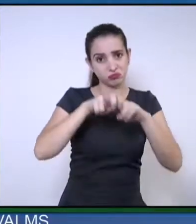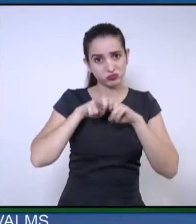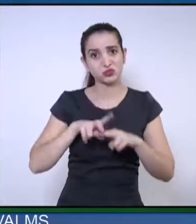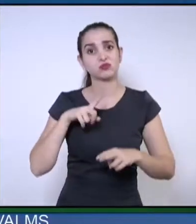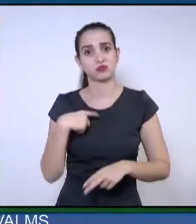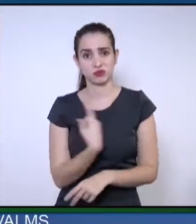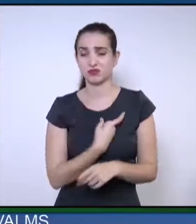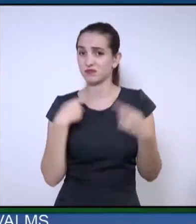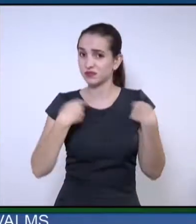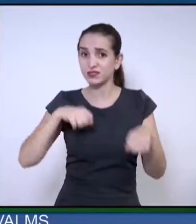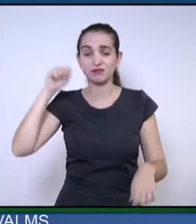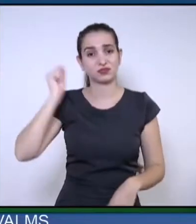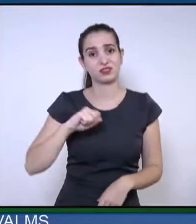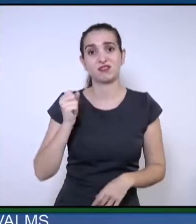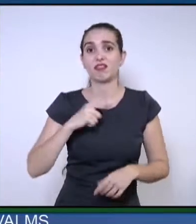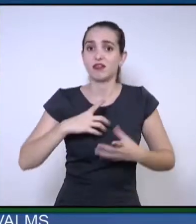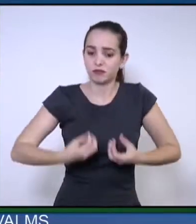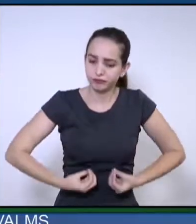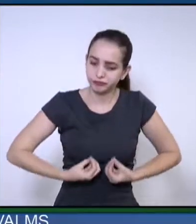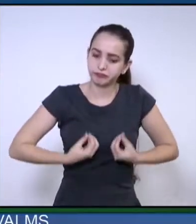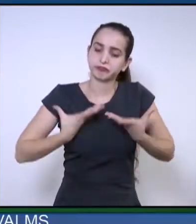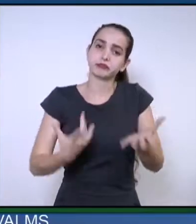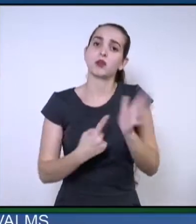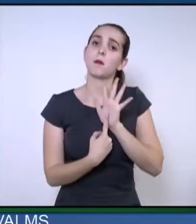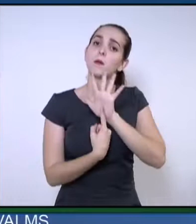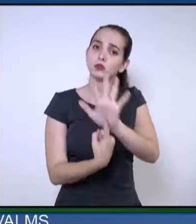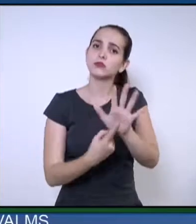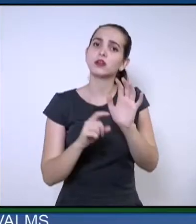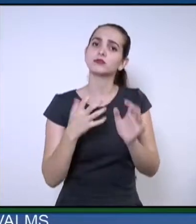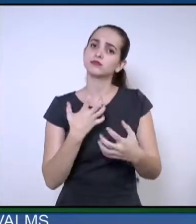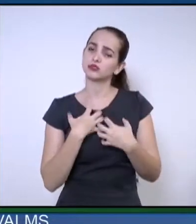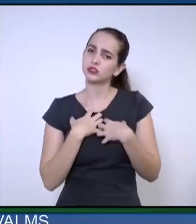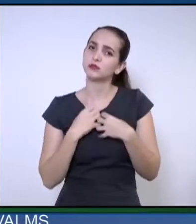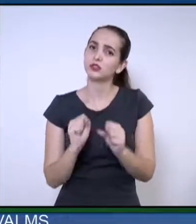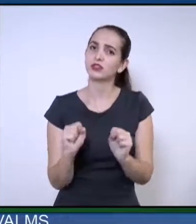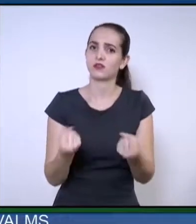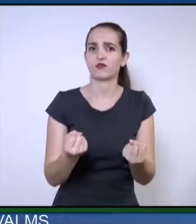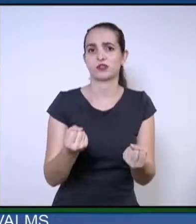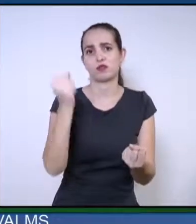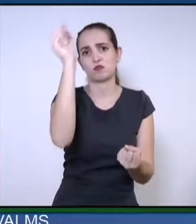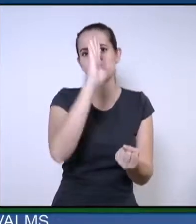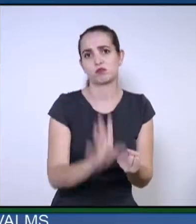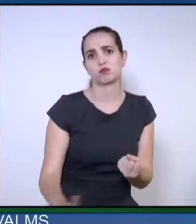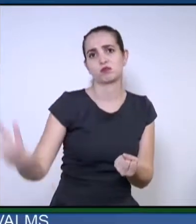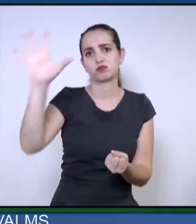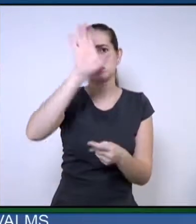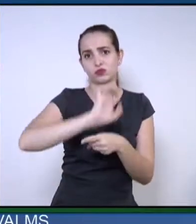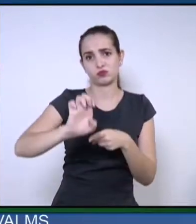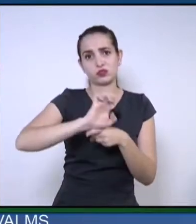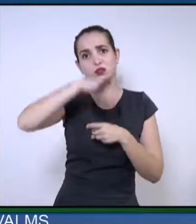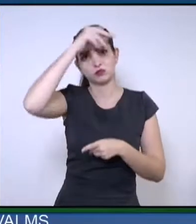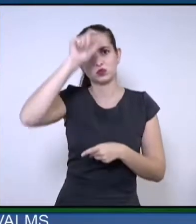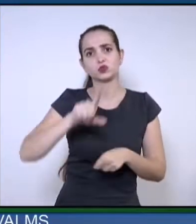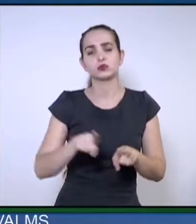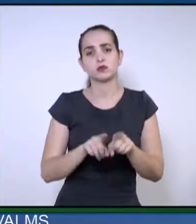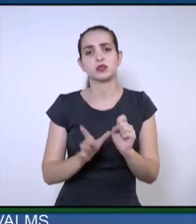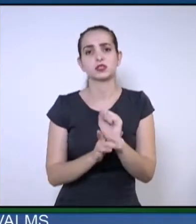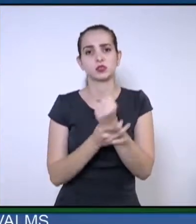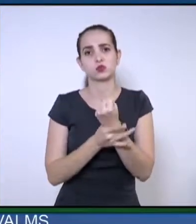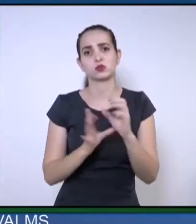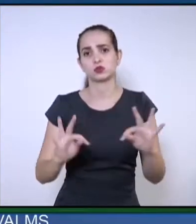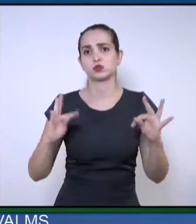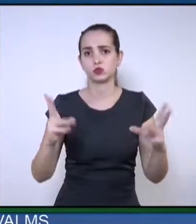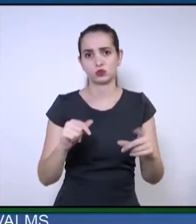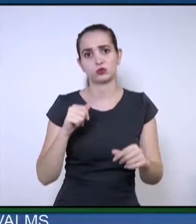sim, nos irmanarmos nesse sentimento de defender a nossa pátria, defender o nosso Estado e a segurança de todos.